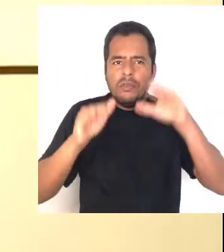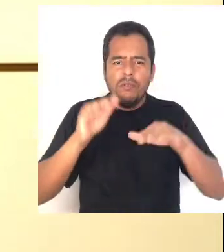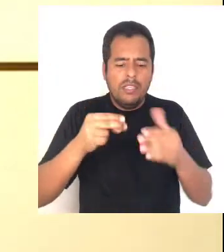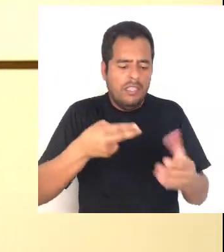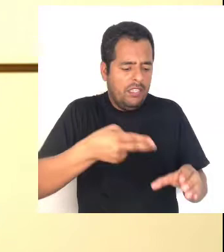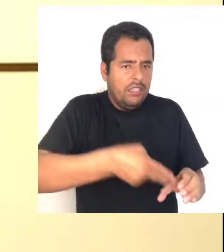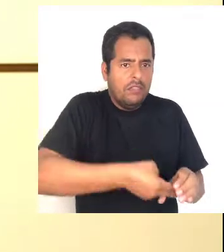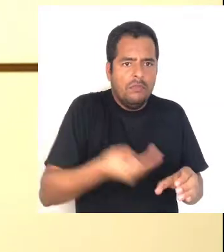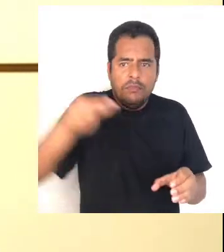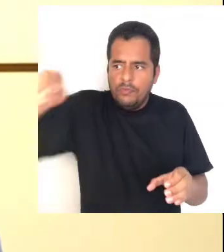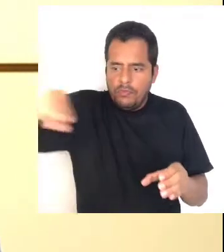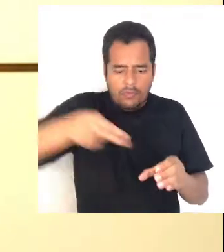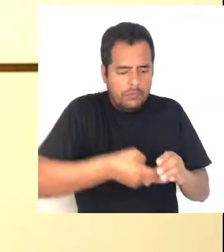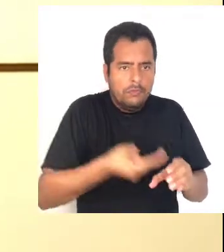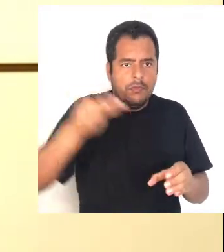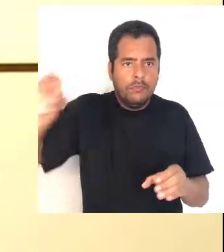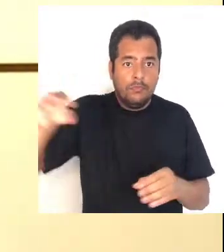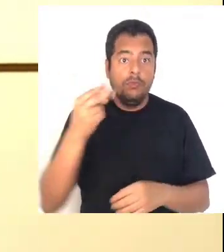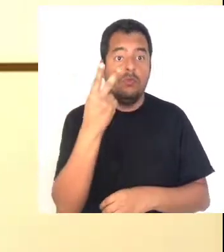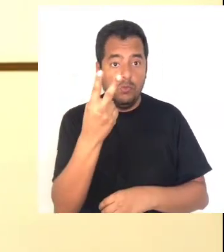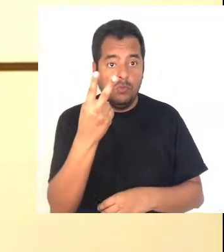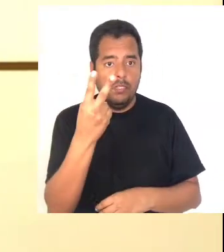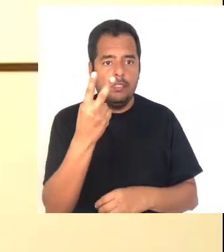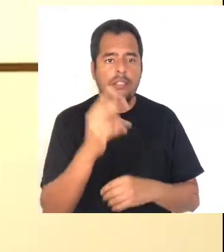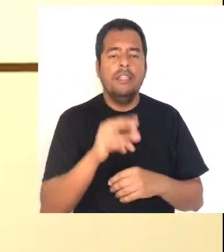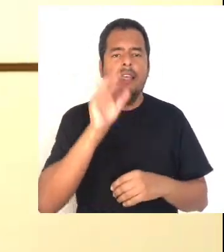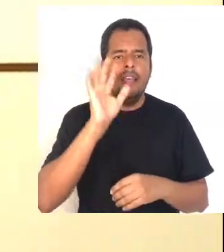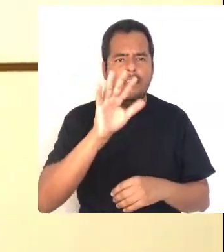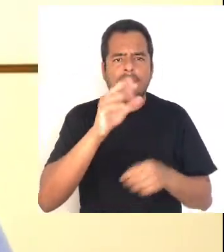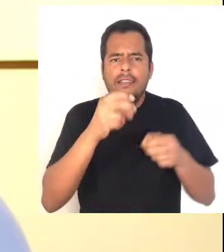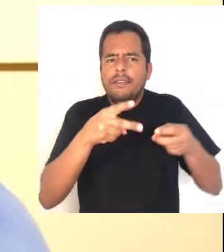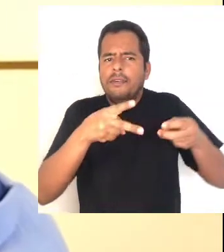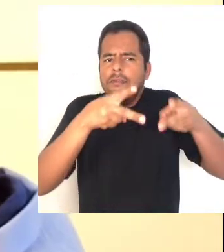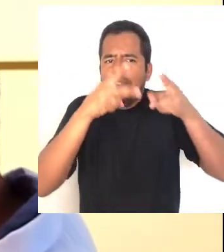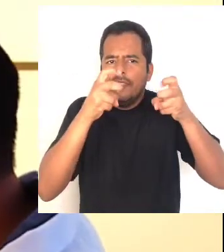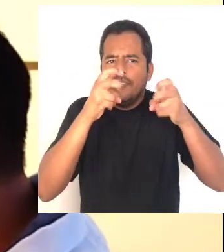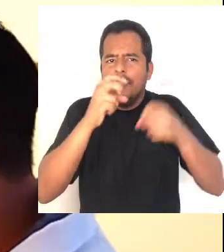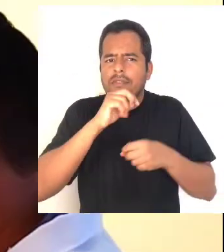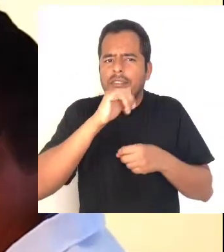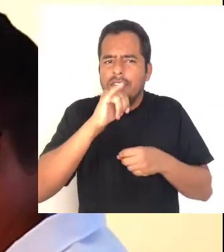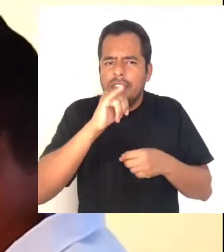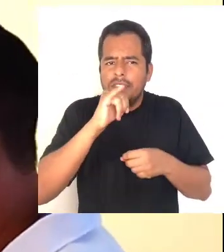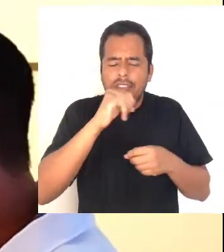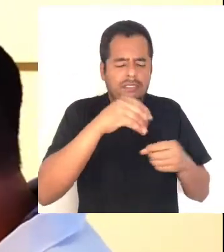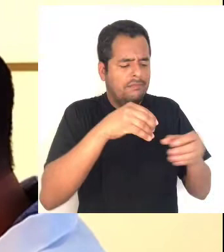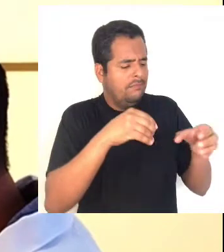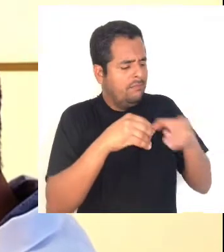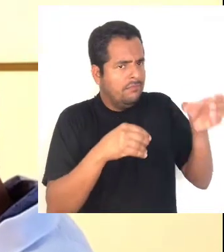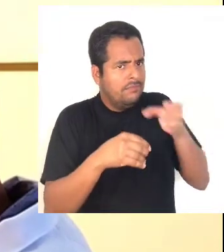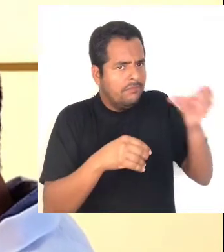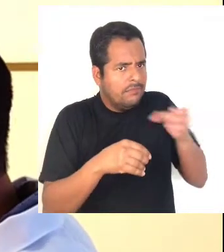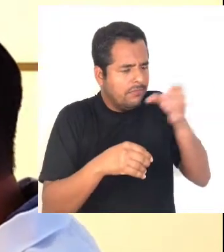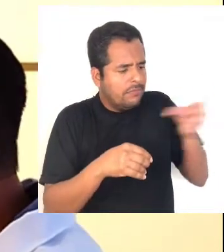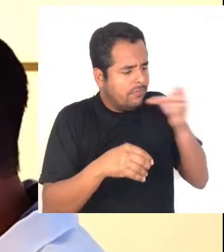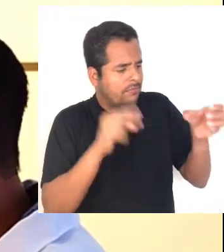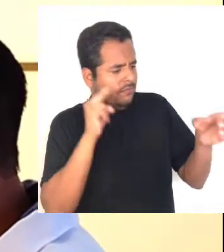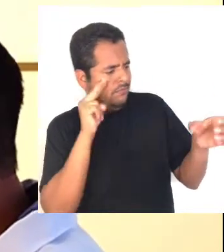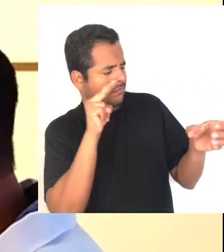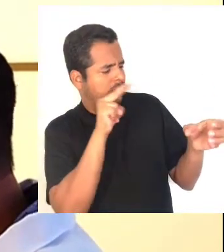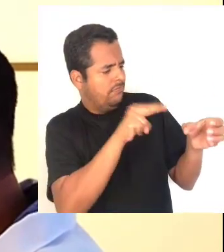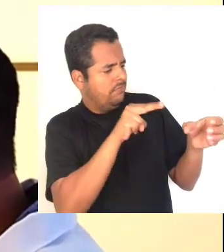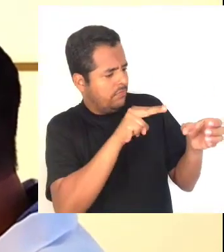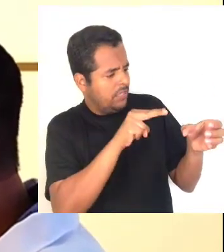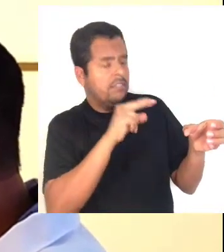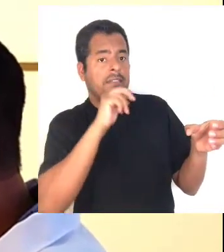Inicialmente, coloca 2 espátulas de bicarbonato de sulfato de sódio e observa se